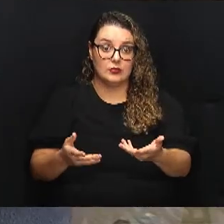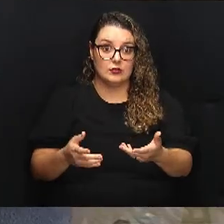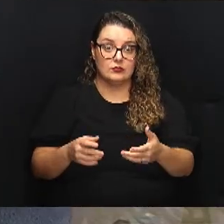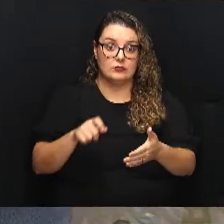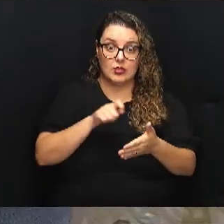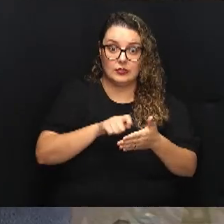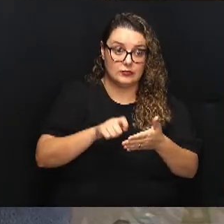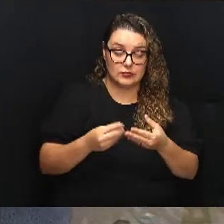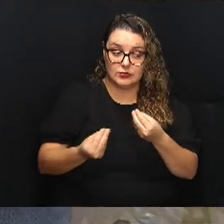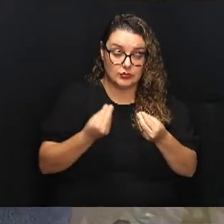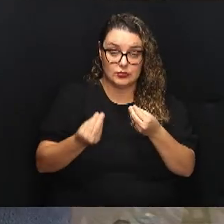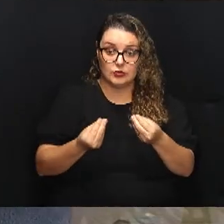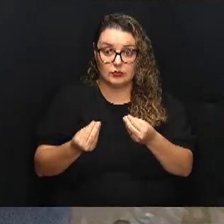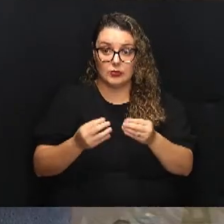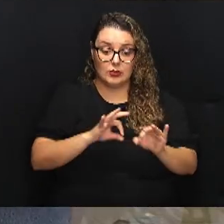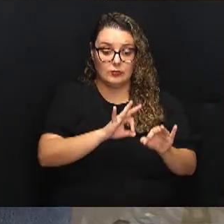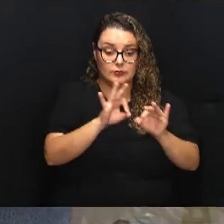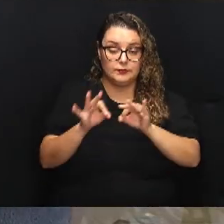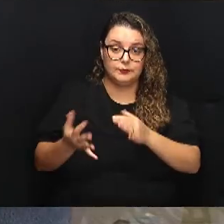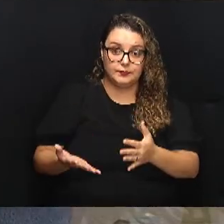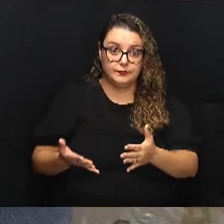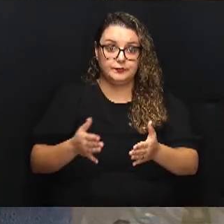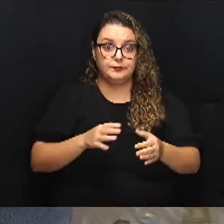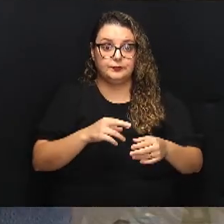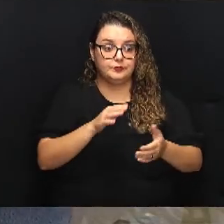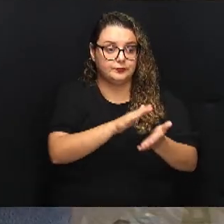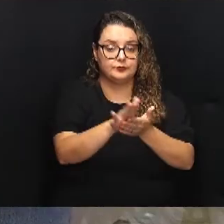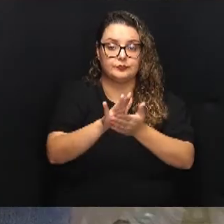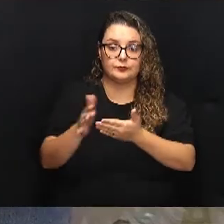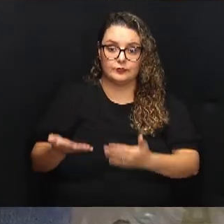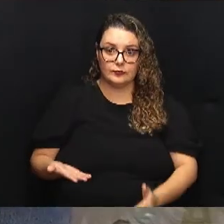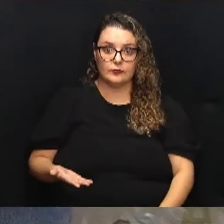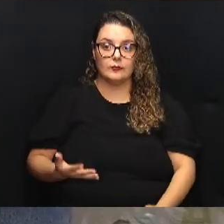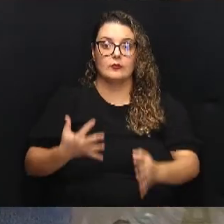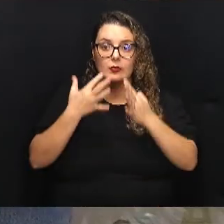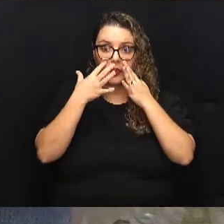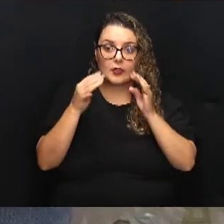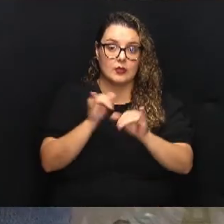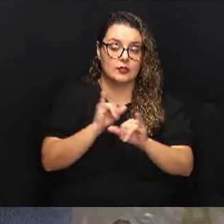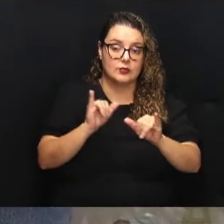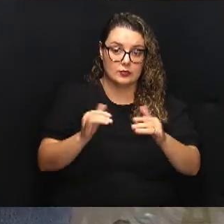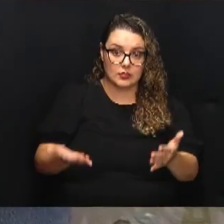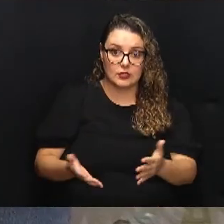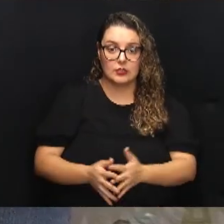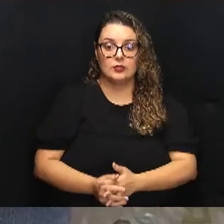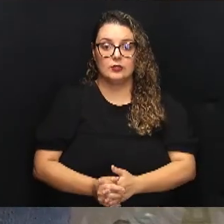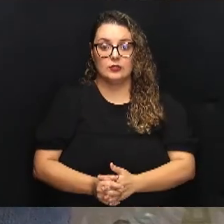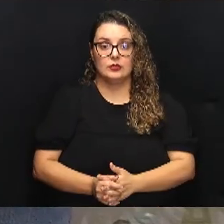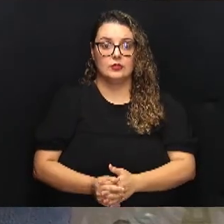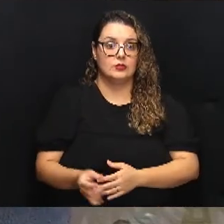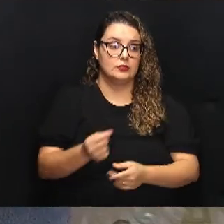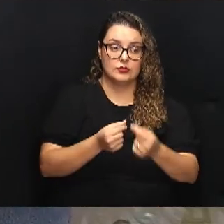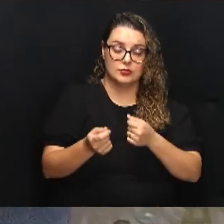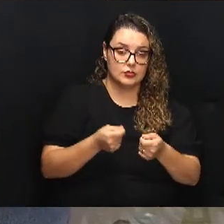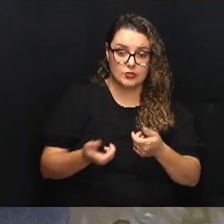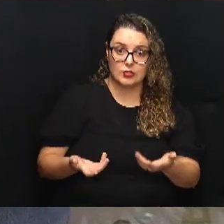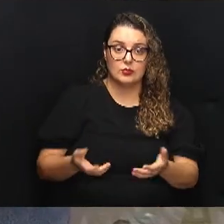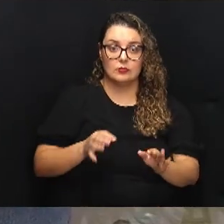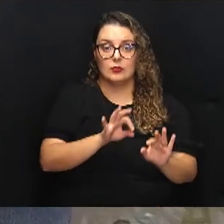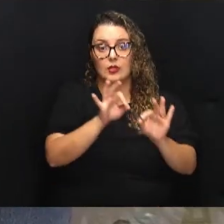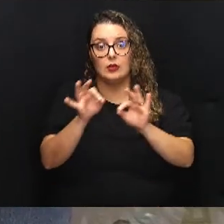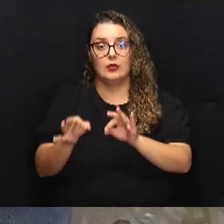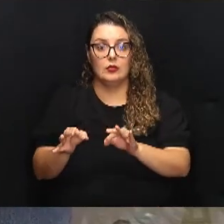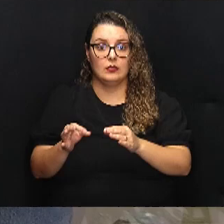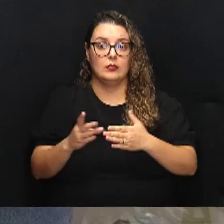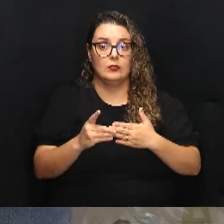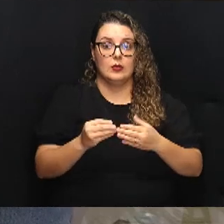aí? Como que é? Monitorar gastos, ficar atento aos noticiários de economia para acompanhar a alta do